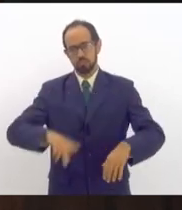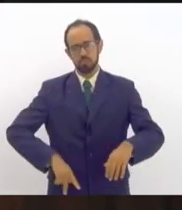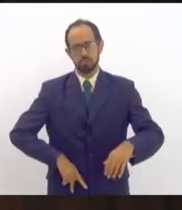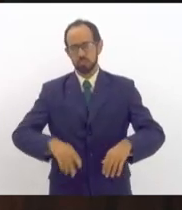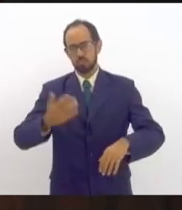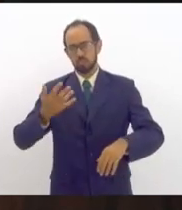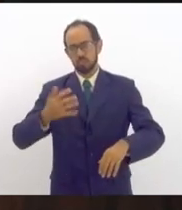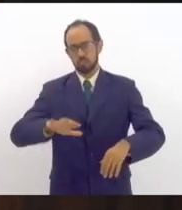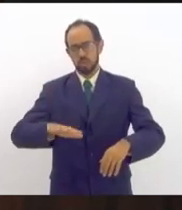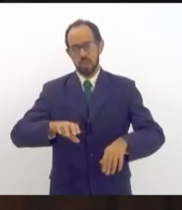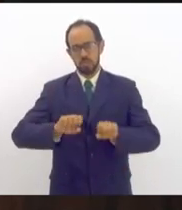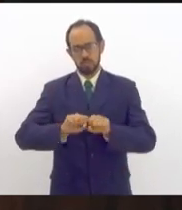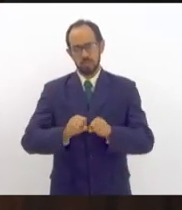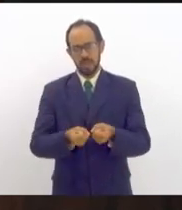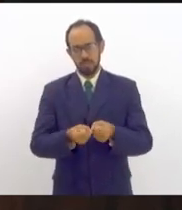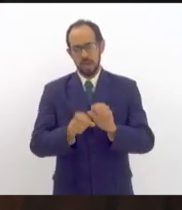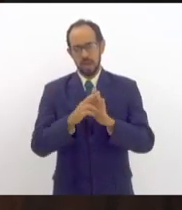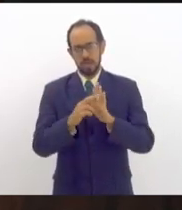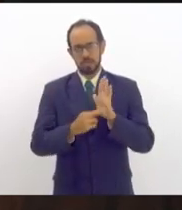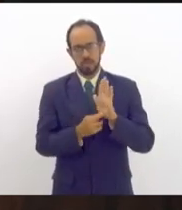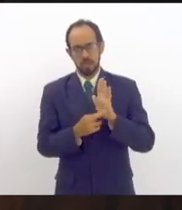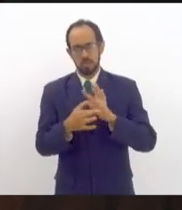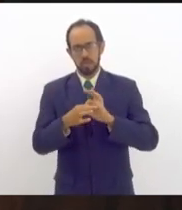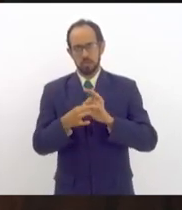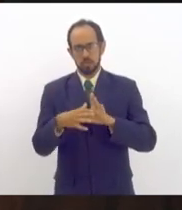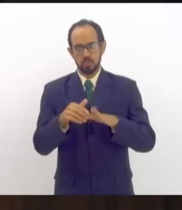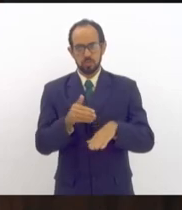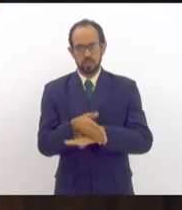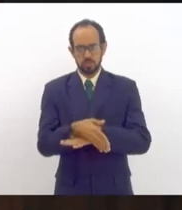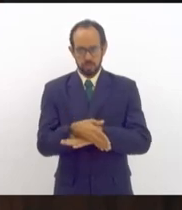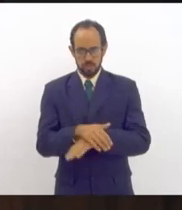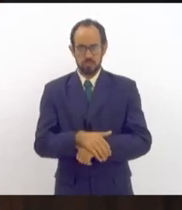desconstruir autorizando entrada deputada